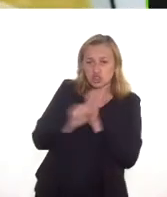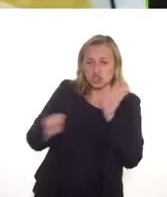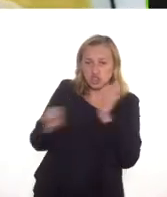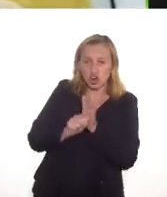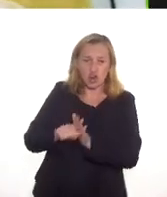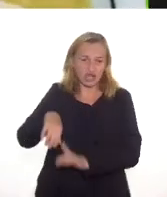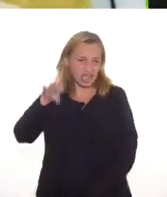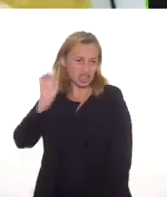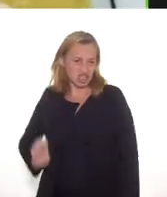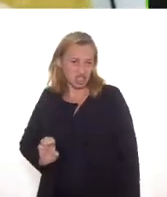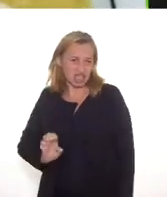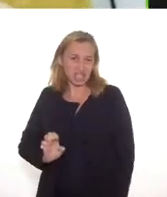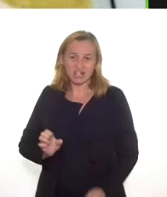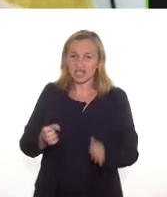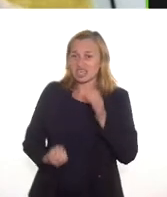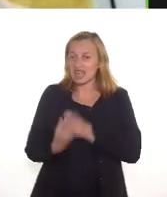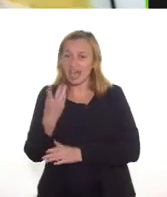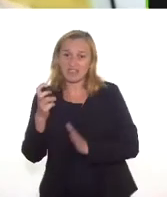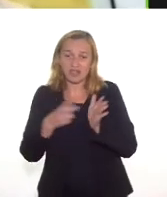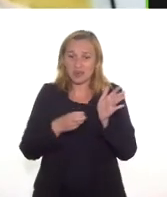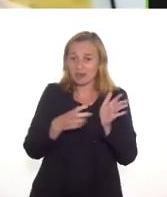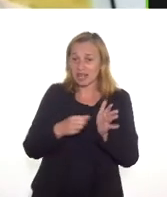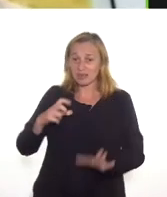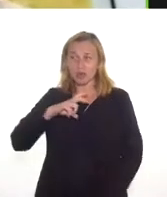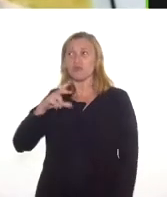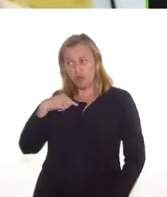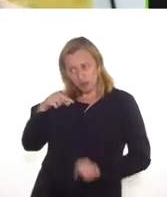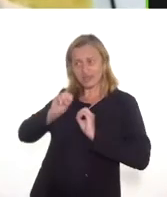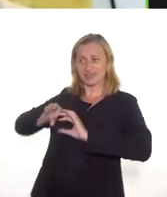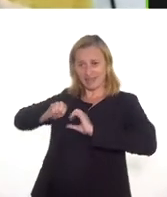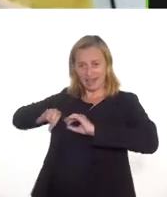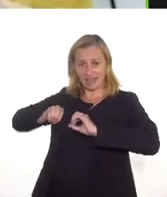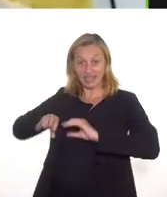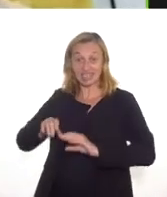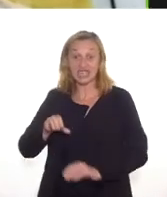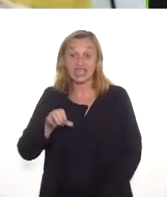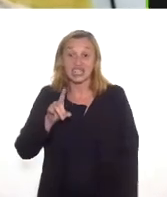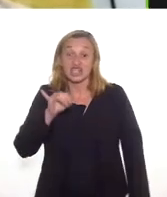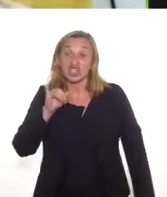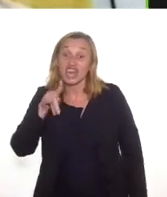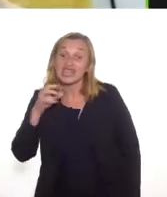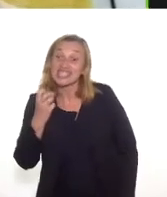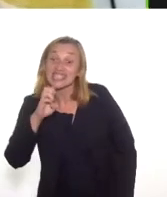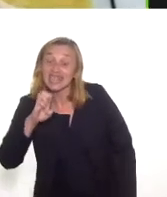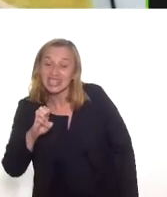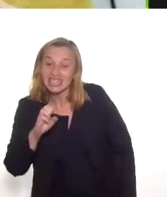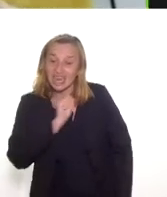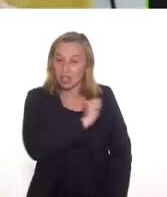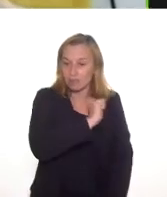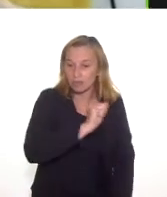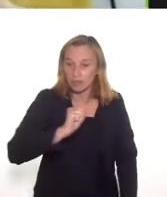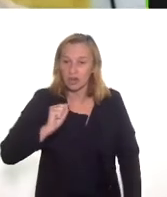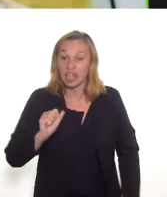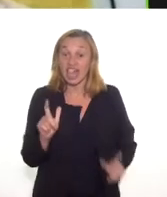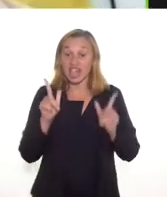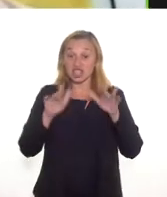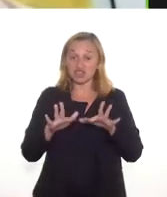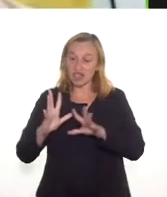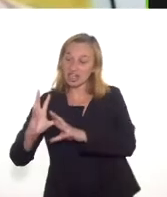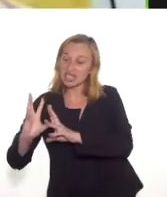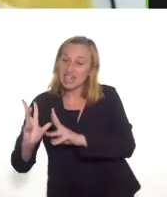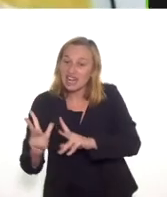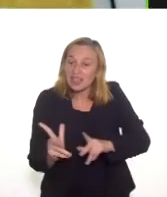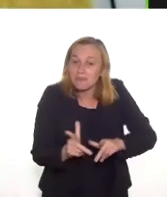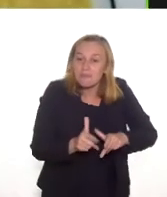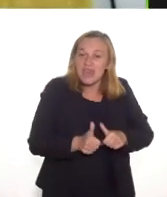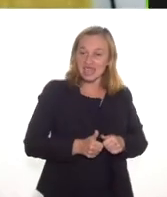um vocabulário próprio. Vou lhe ensinar, deputada. Chacina é diferente de faxina. O